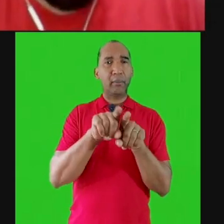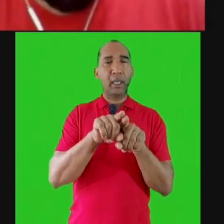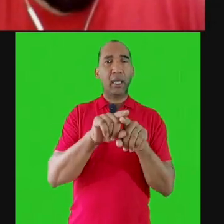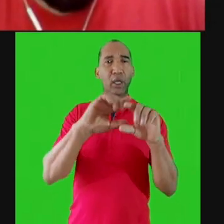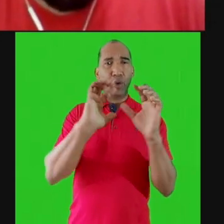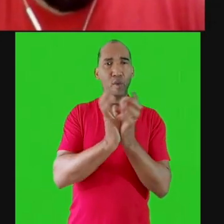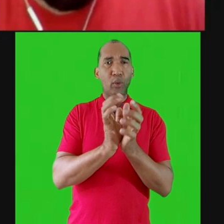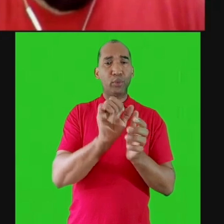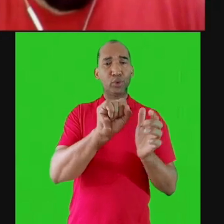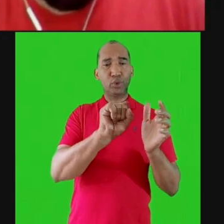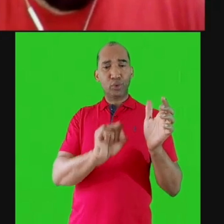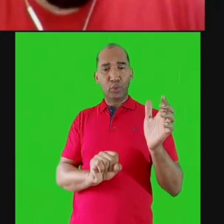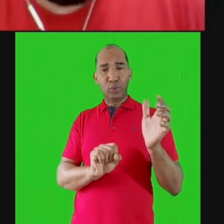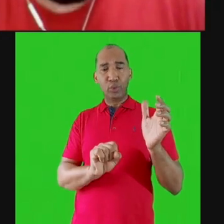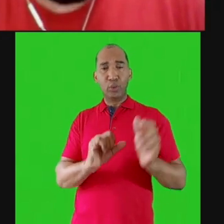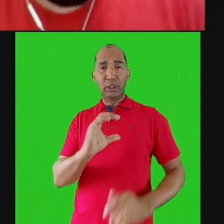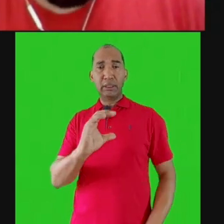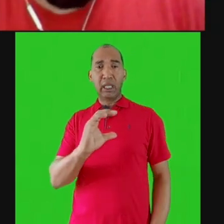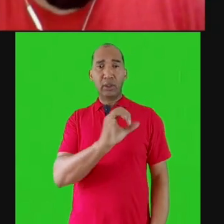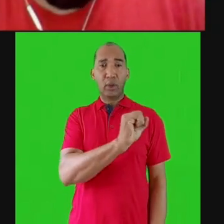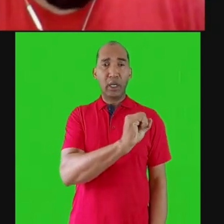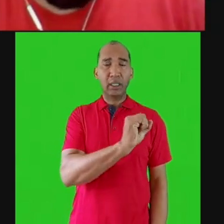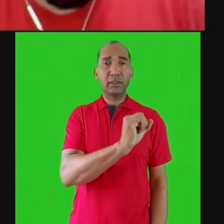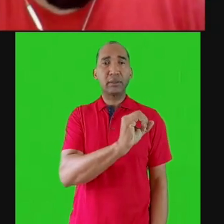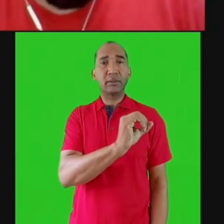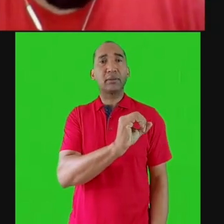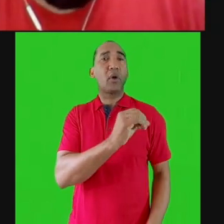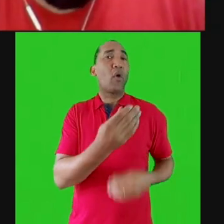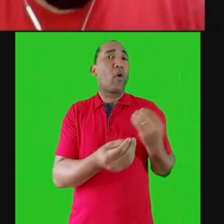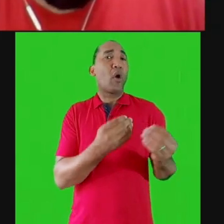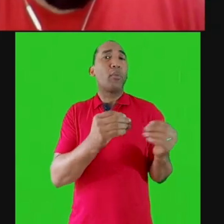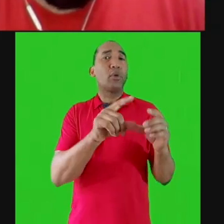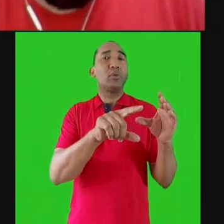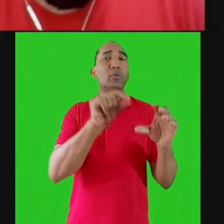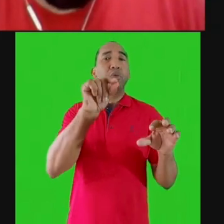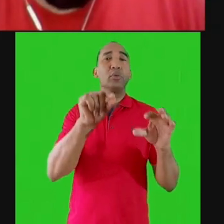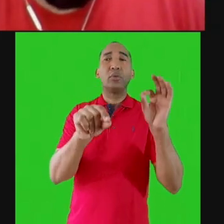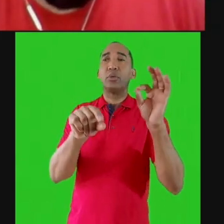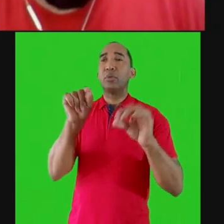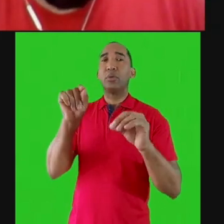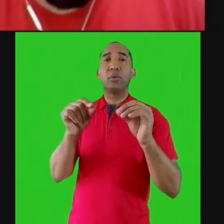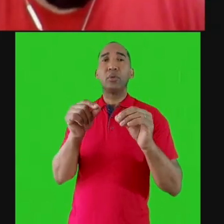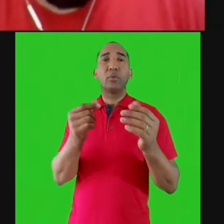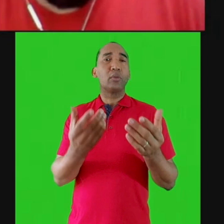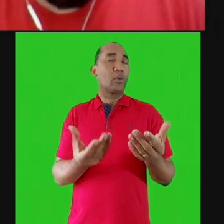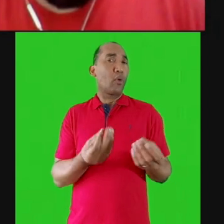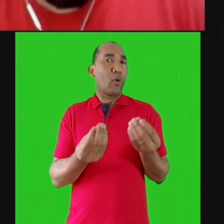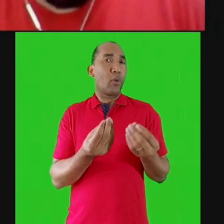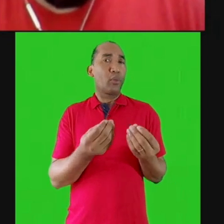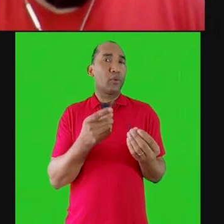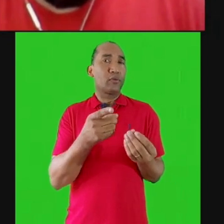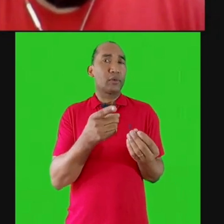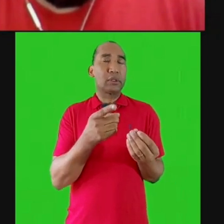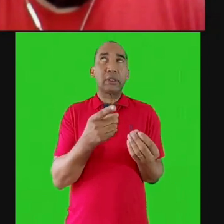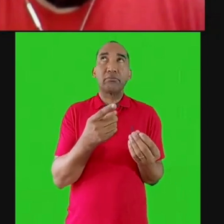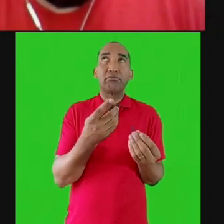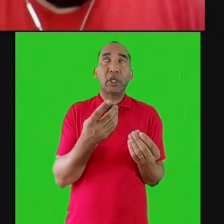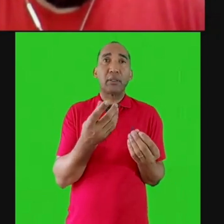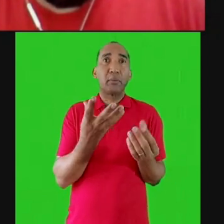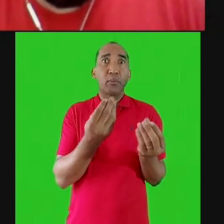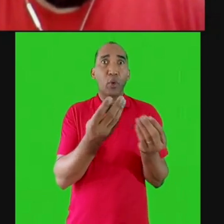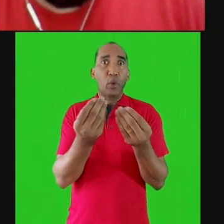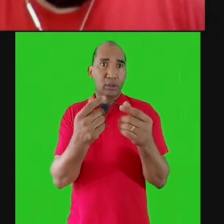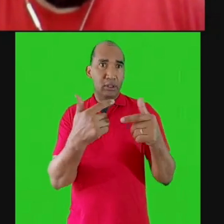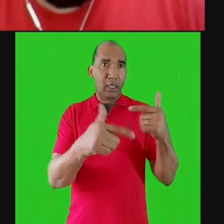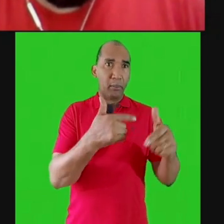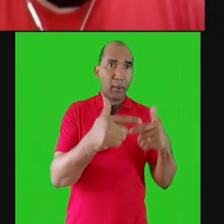tem gente do Sul, gente do Centro-Oeste. Como que foi feita essa escolha? Como que foi sendo